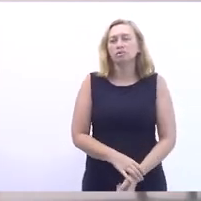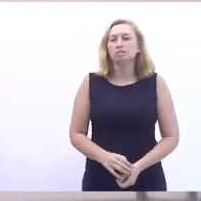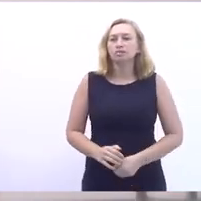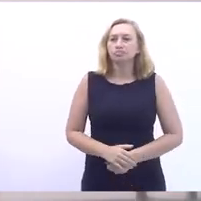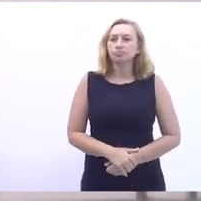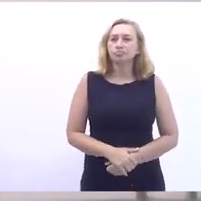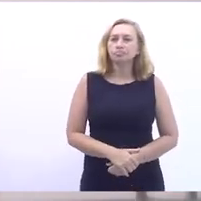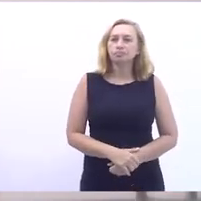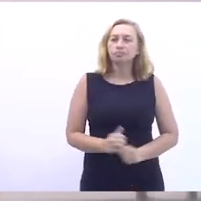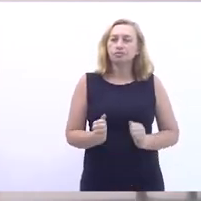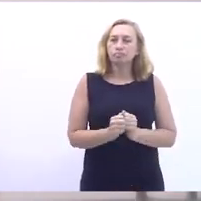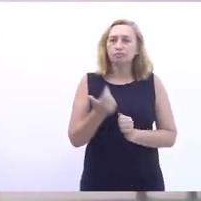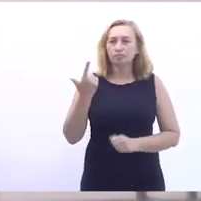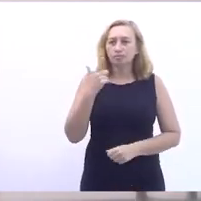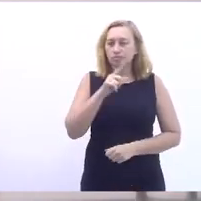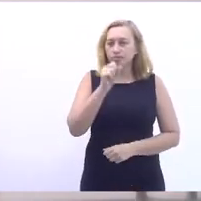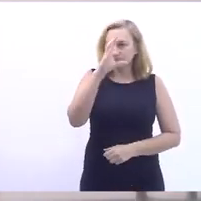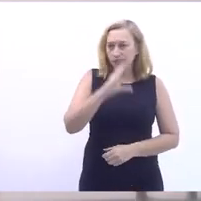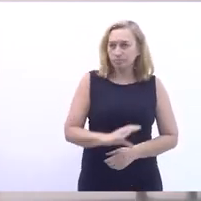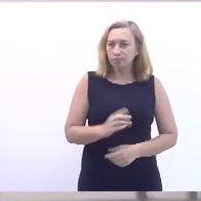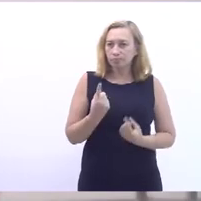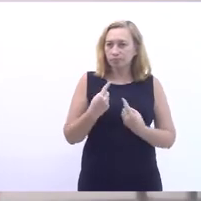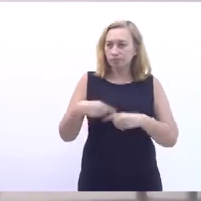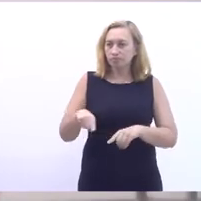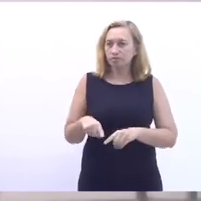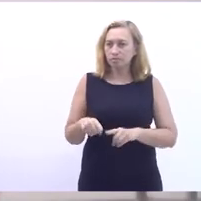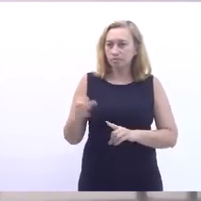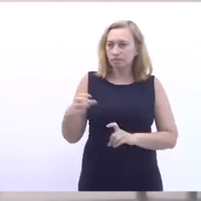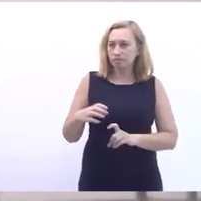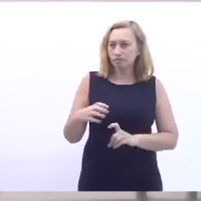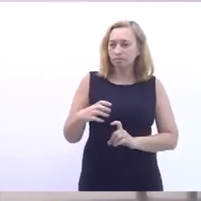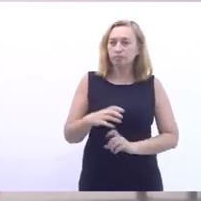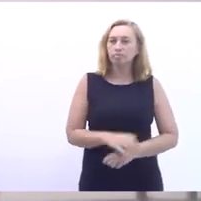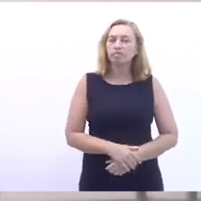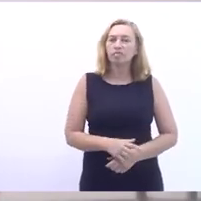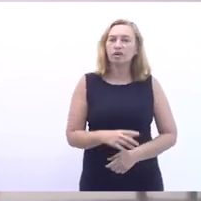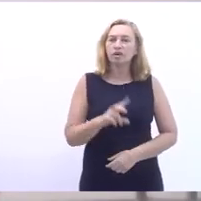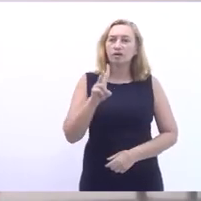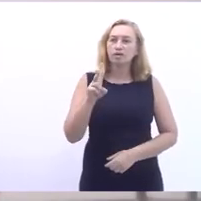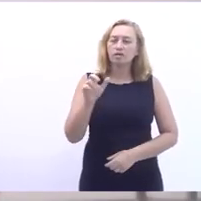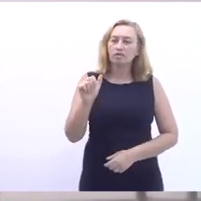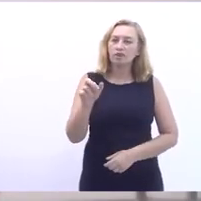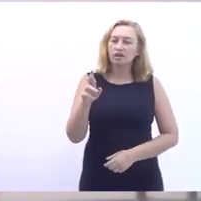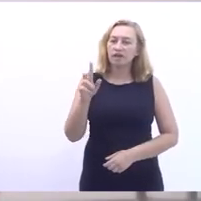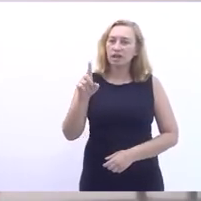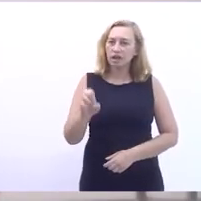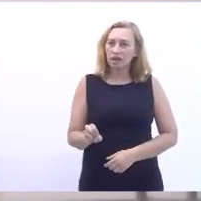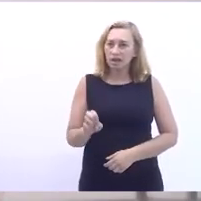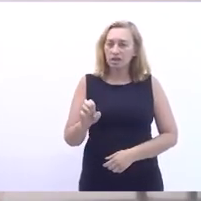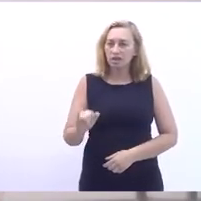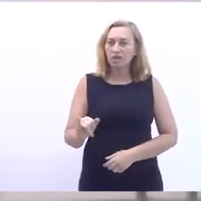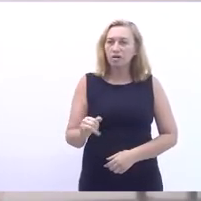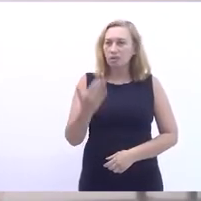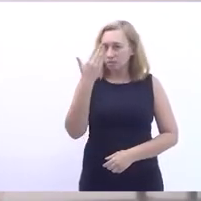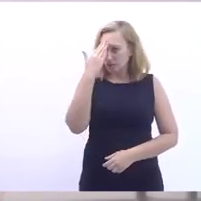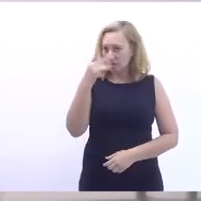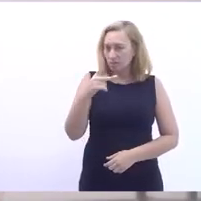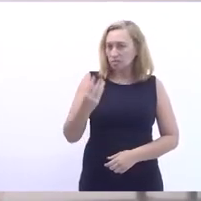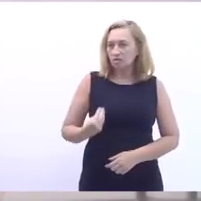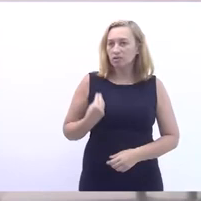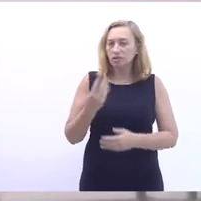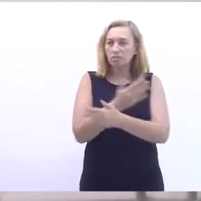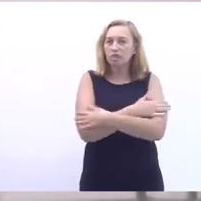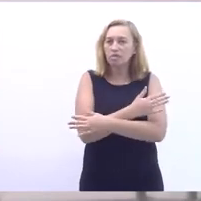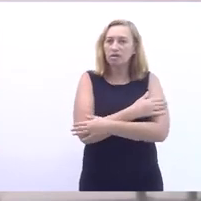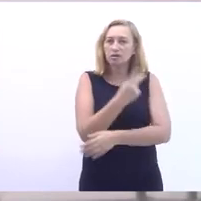lado das conquistas da Cidadania contra a opressão Vanderlei obrigado pela presença um abraço a seus